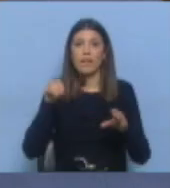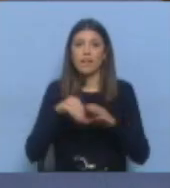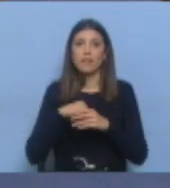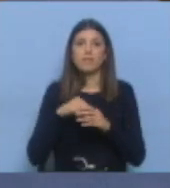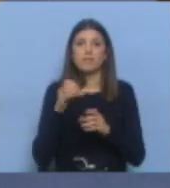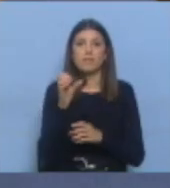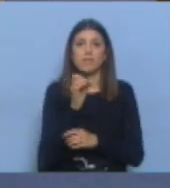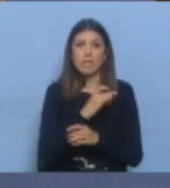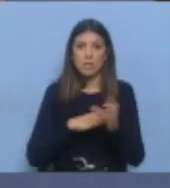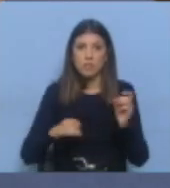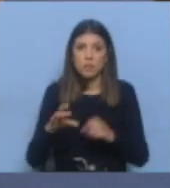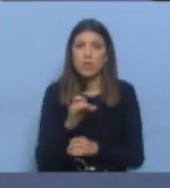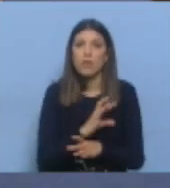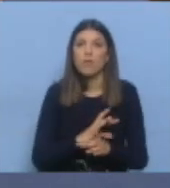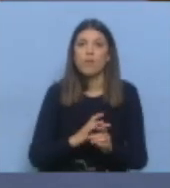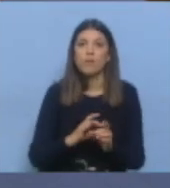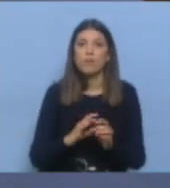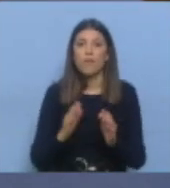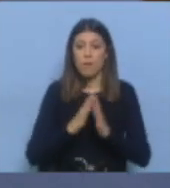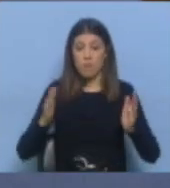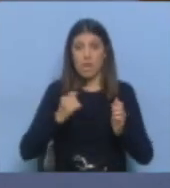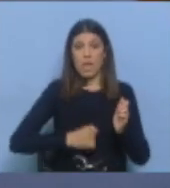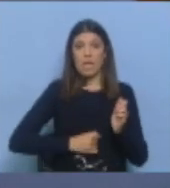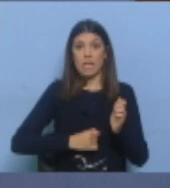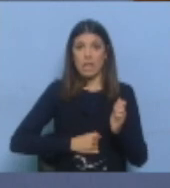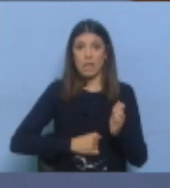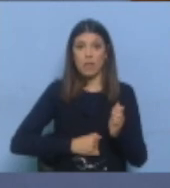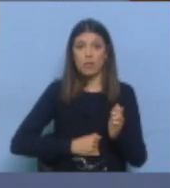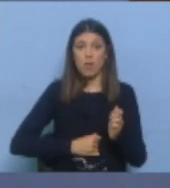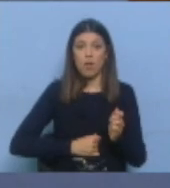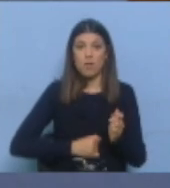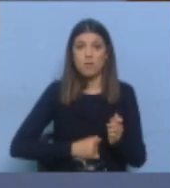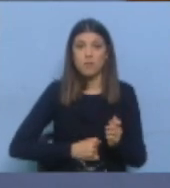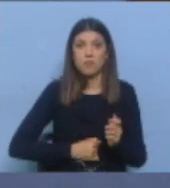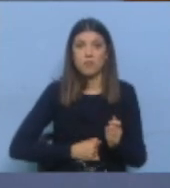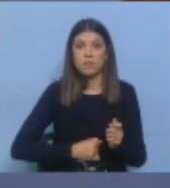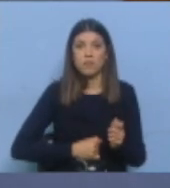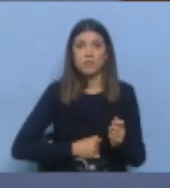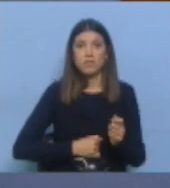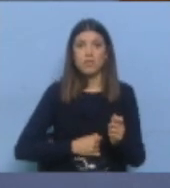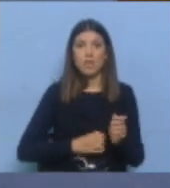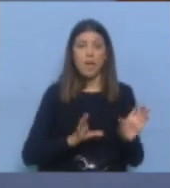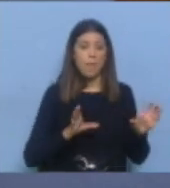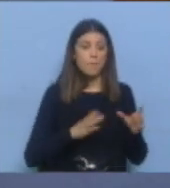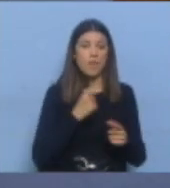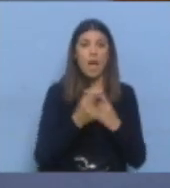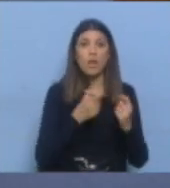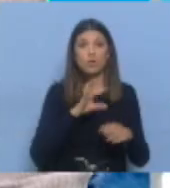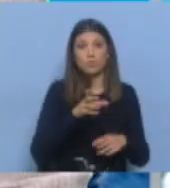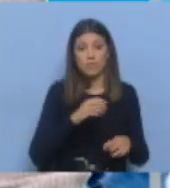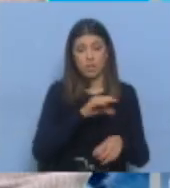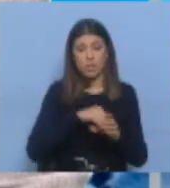Estado europeu tradicional, católico, maioria católica, foi a Roménia, foi a Bulgária, foi a Macedónia do Norte. Todos em minoria católica. E são países ortodoxos, de